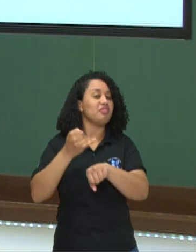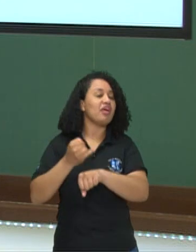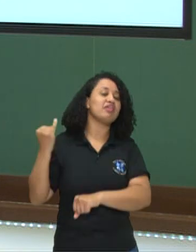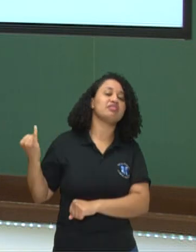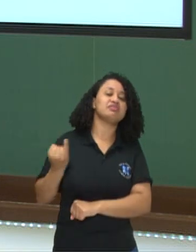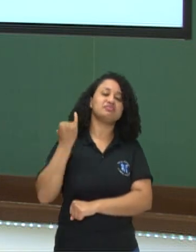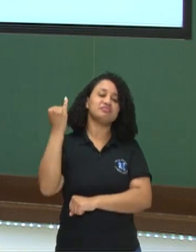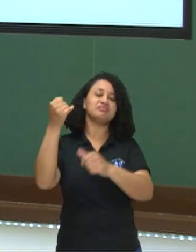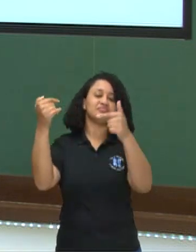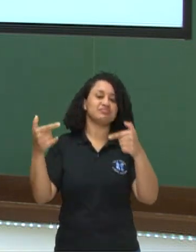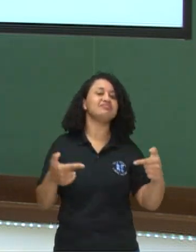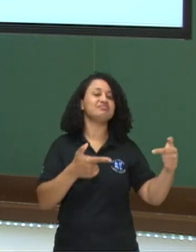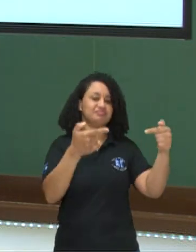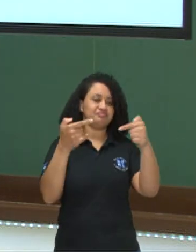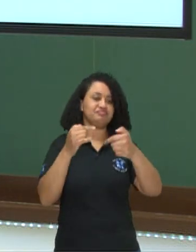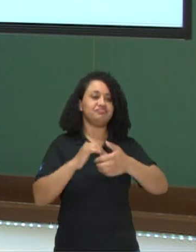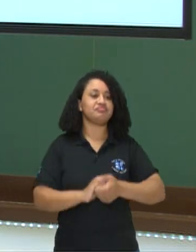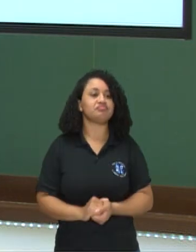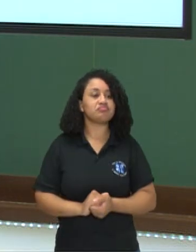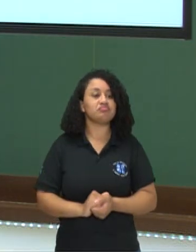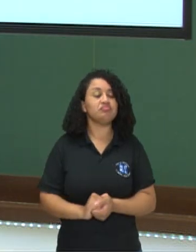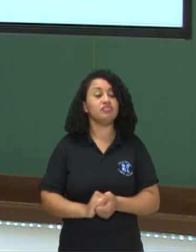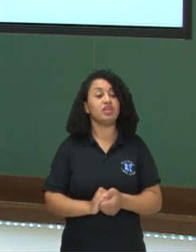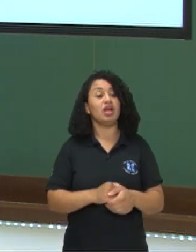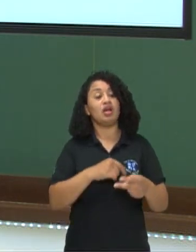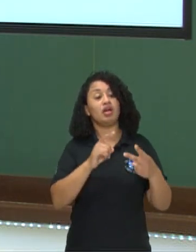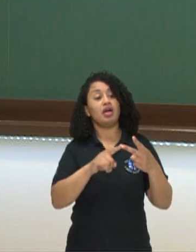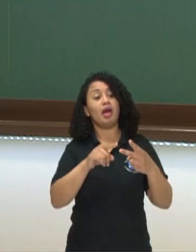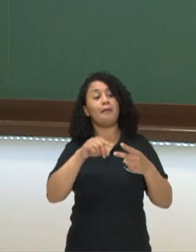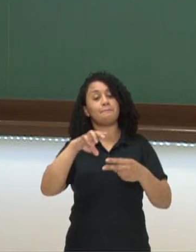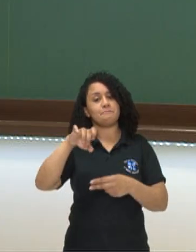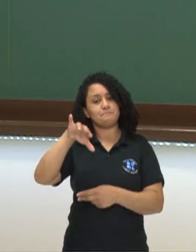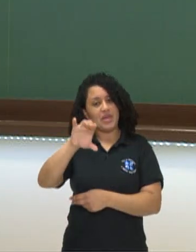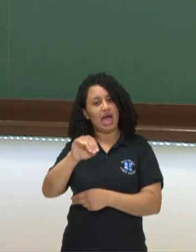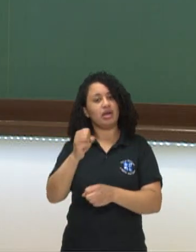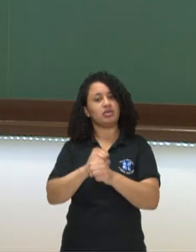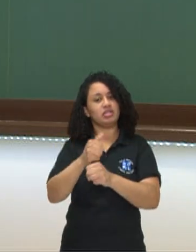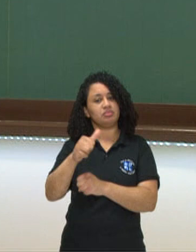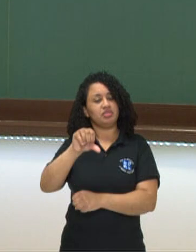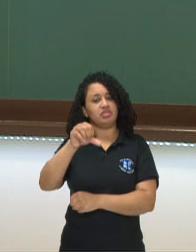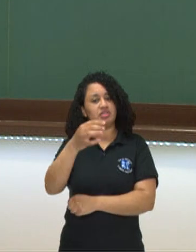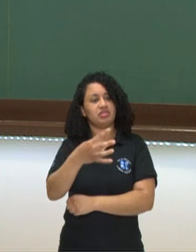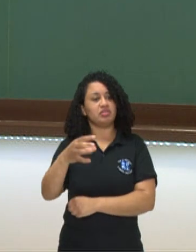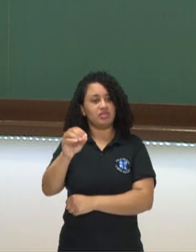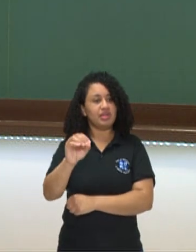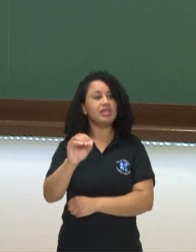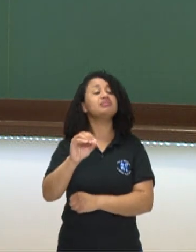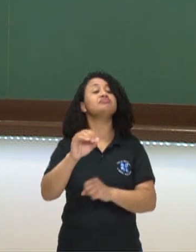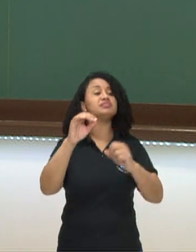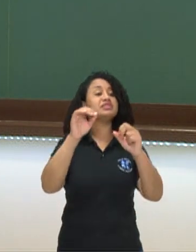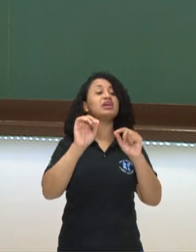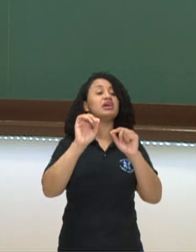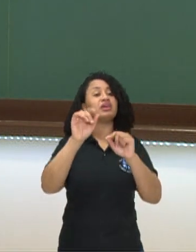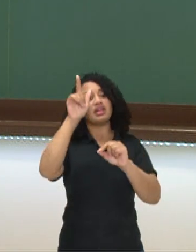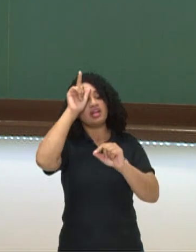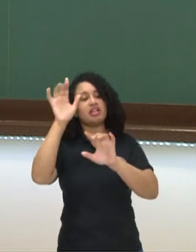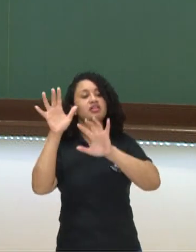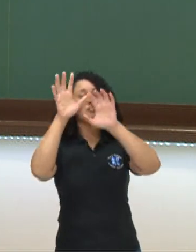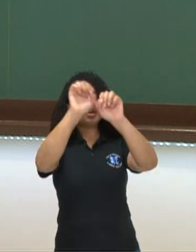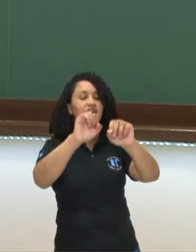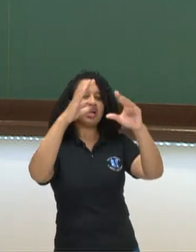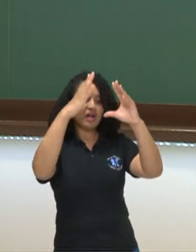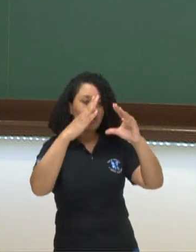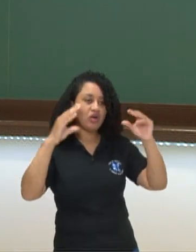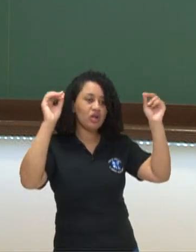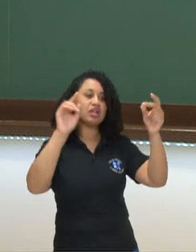guerra, equipamentos de guerra e tudo. Em maio de 1940, a Alemanha invadiu a Holanda, Luxemburgo e Bélgica,